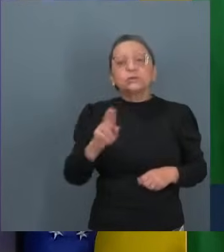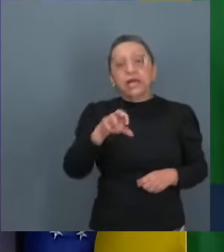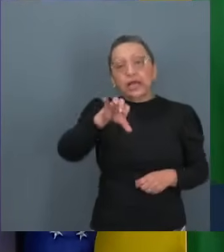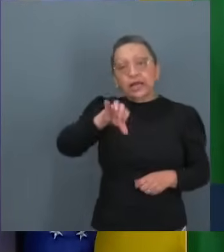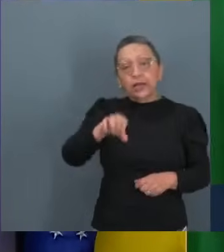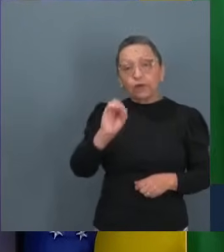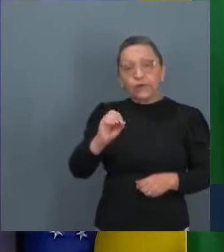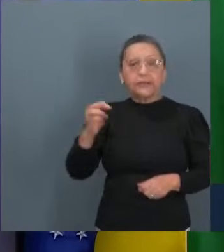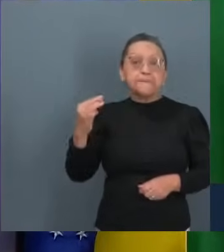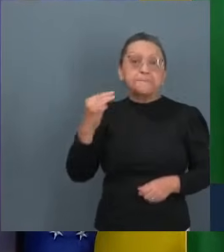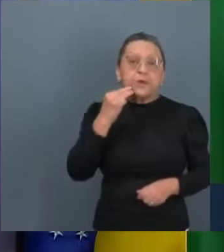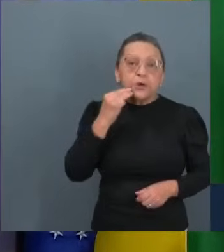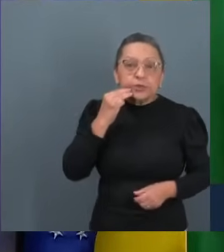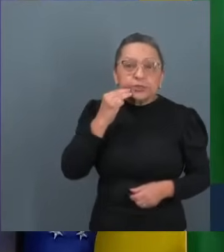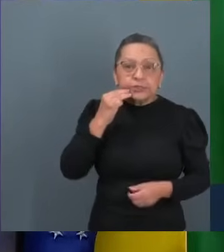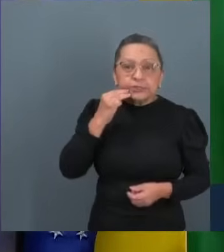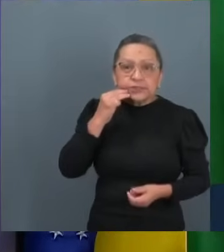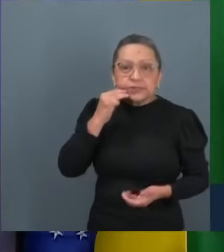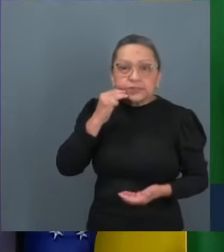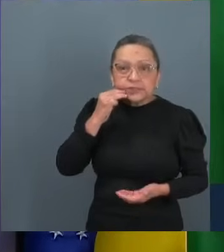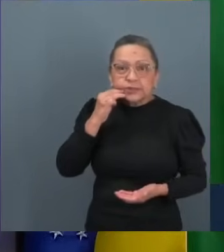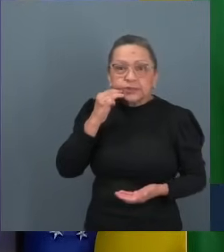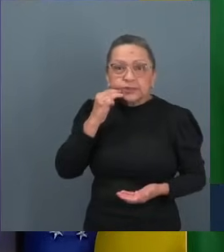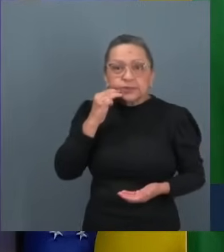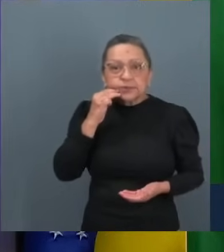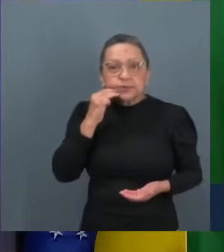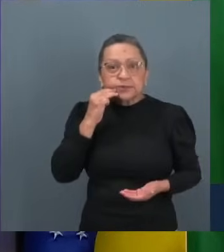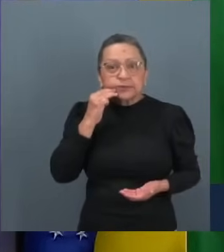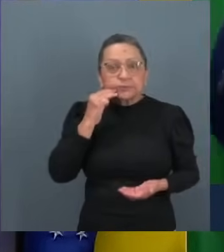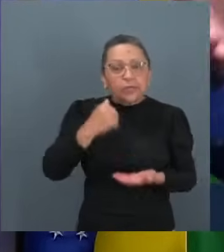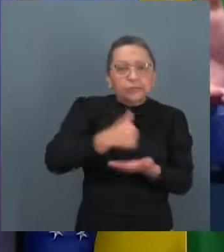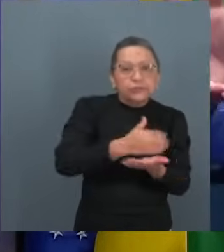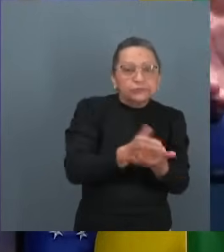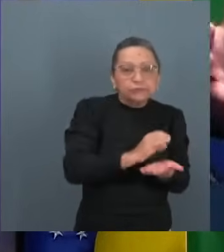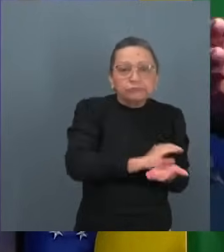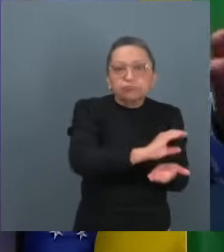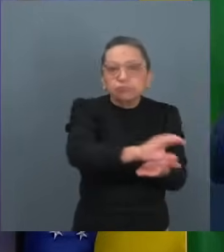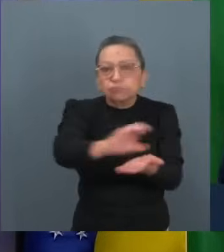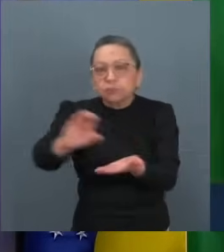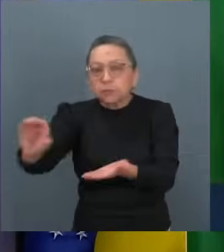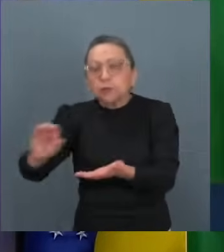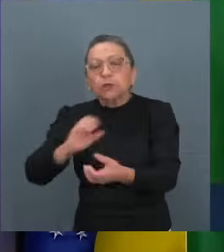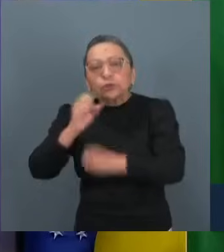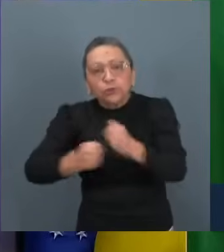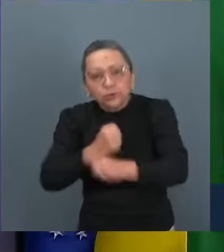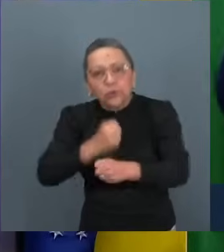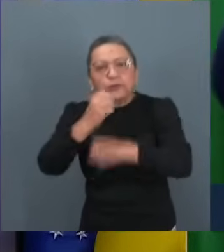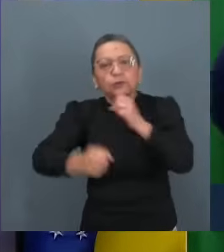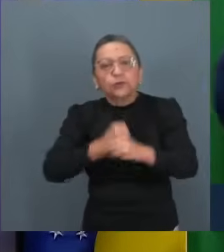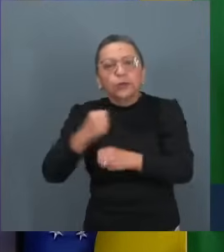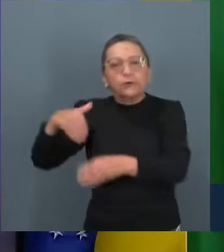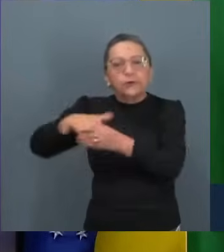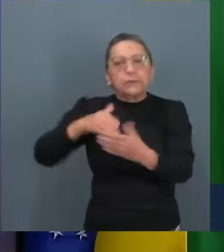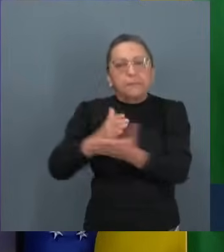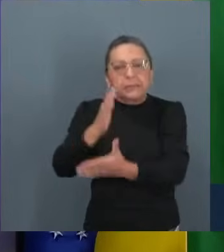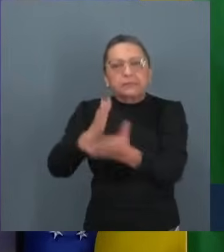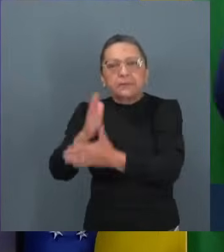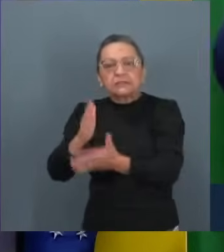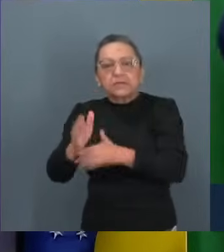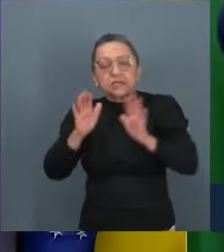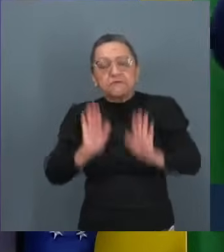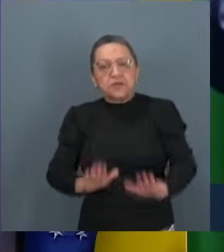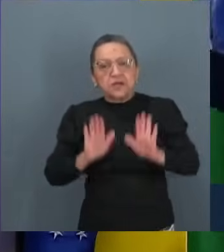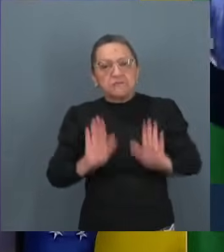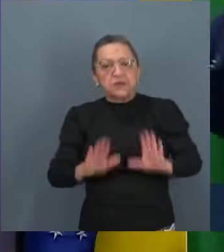emendas parlamentares para se perpetuar no poder, como tiveram aqui alguns colegas que em entrevistas recentes disseram: